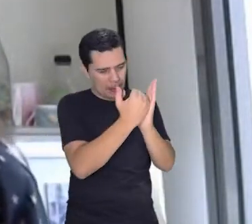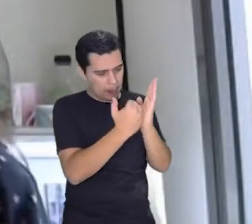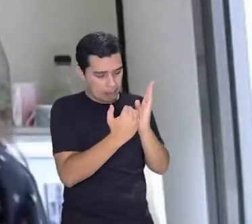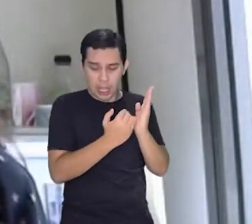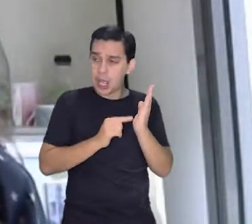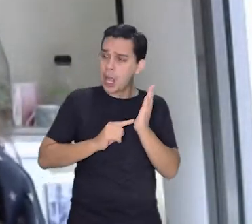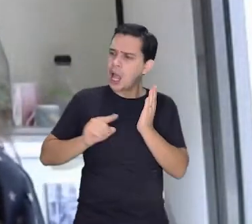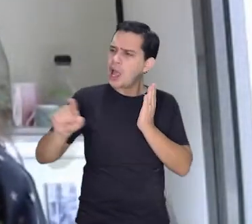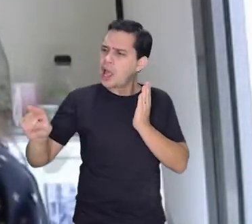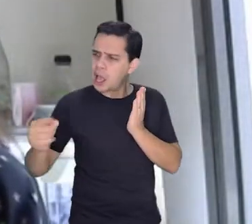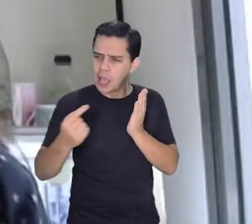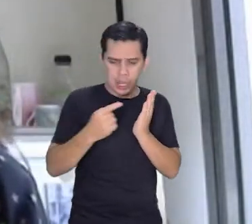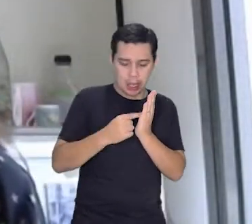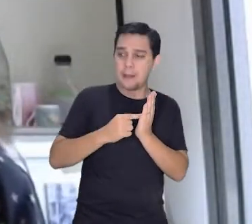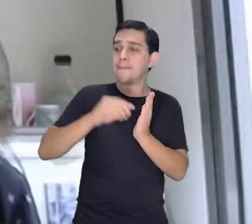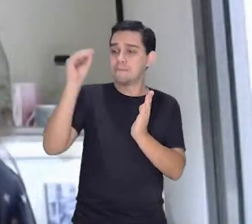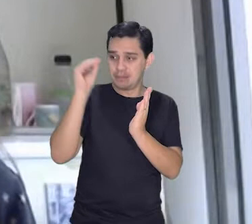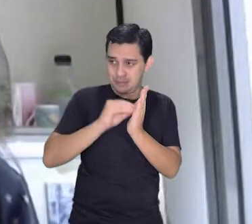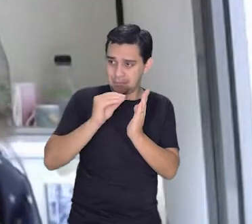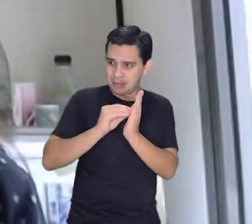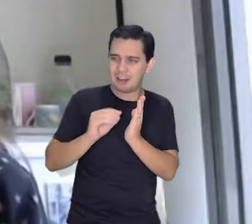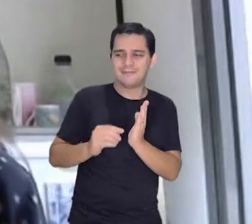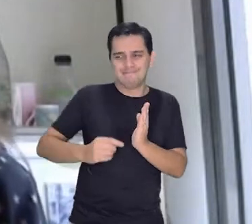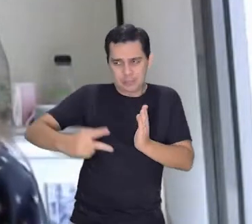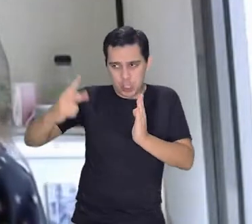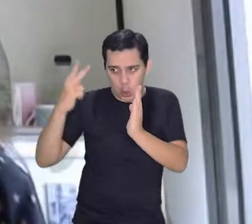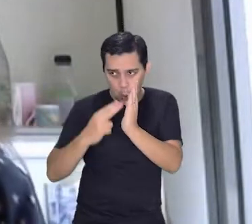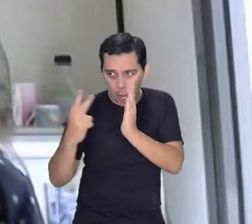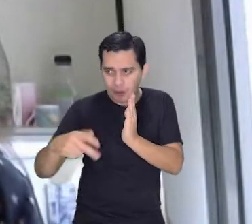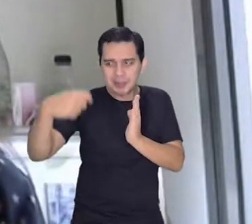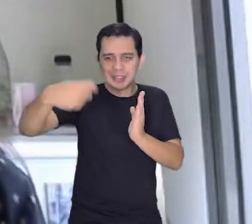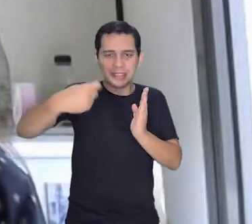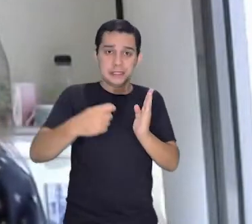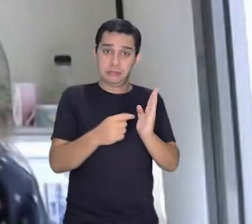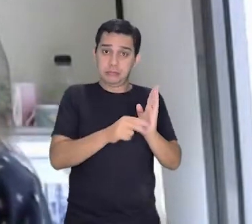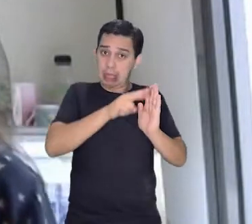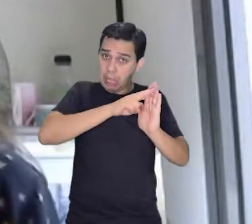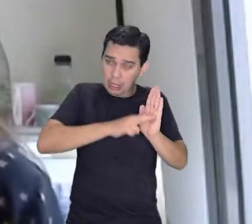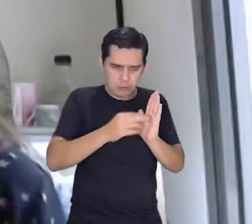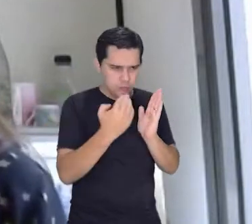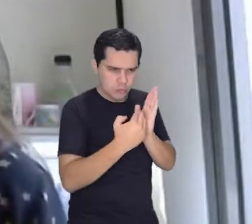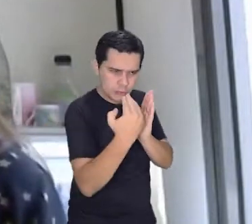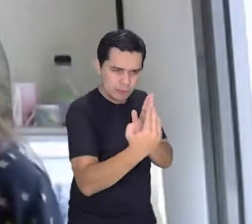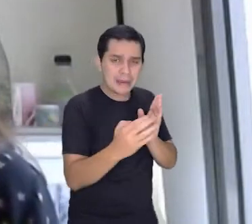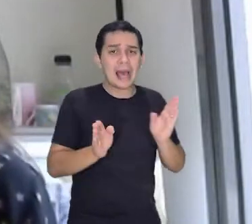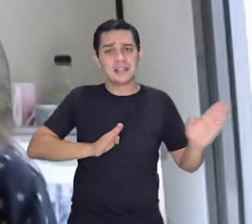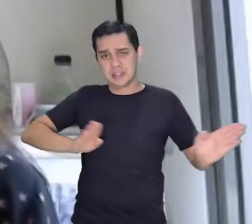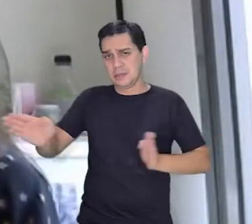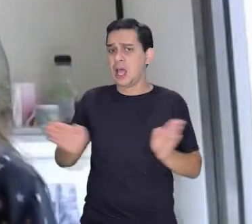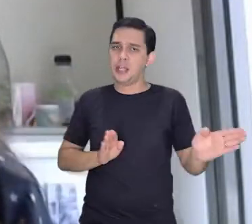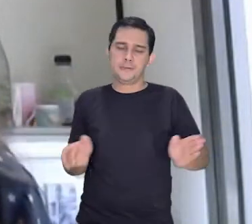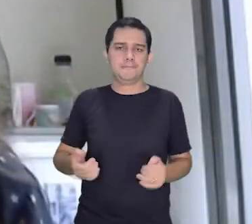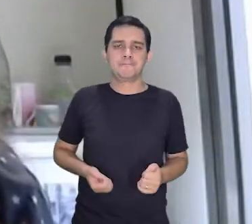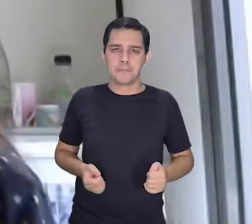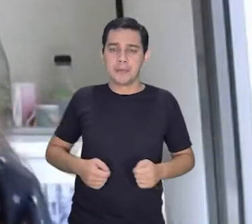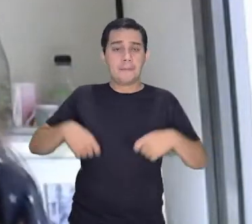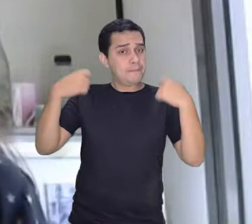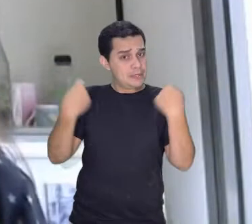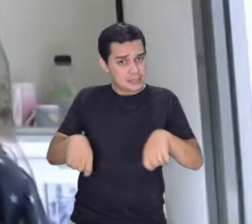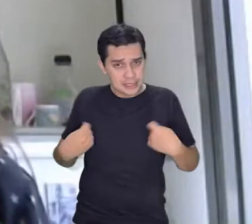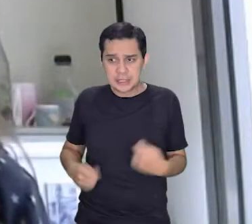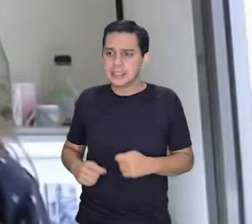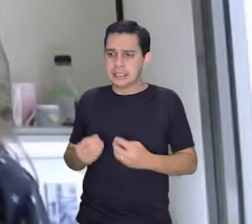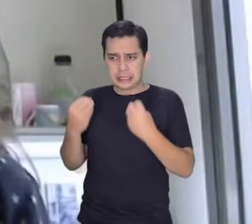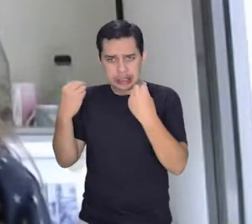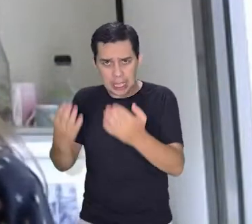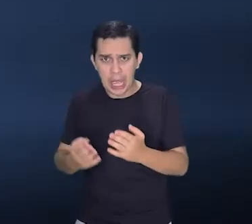acessibilidade nas estações. Né? E por que isso? Porque Garantir a acessibilidade é garantir a inclusão da